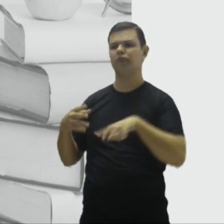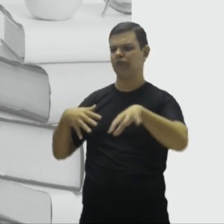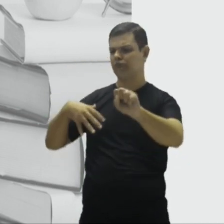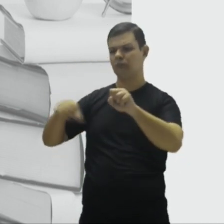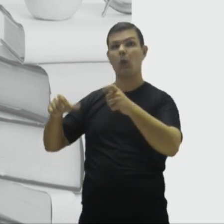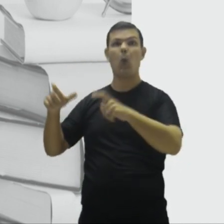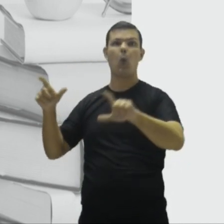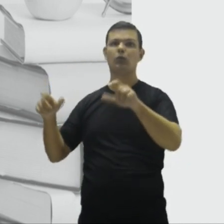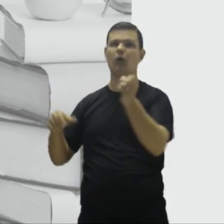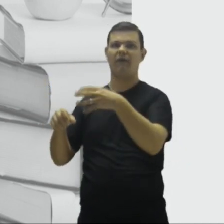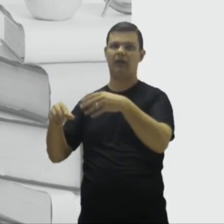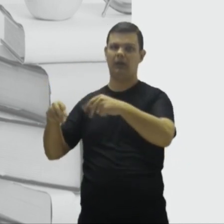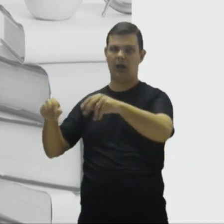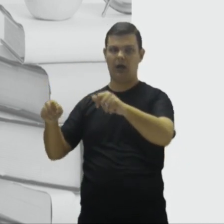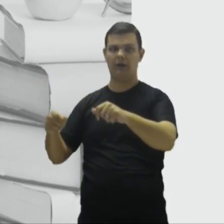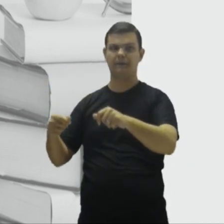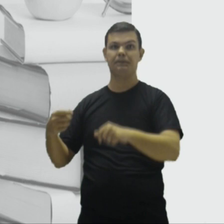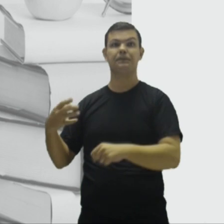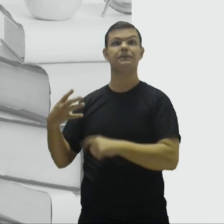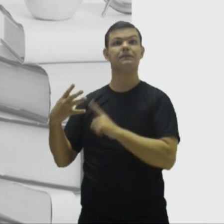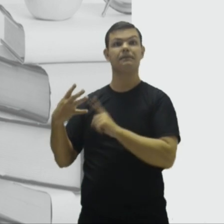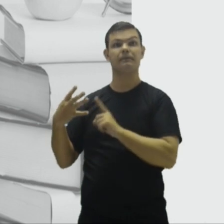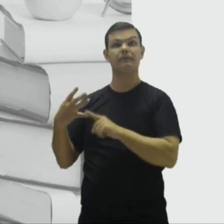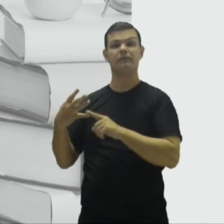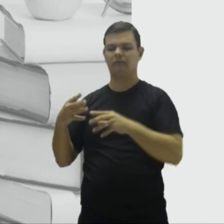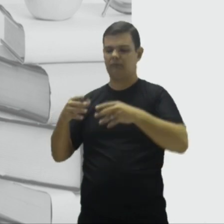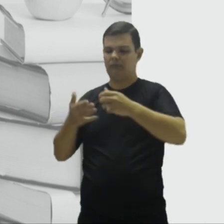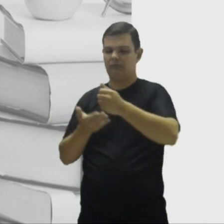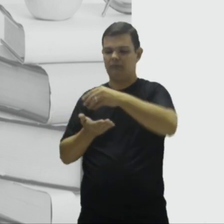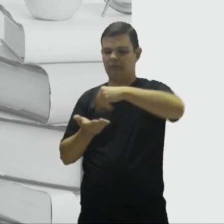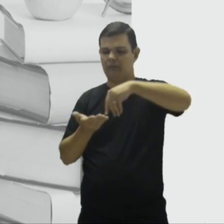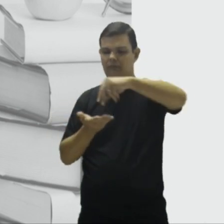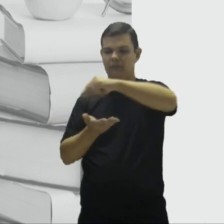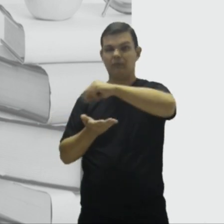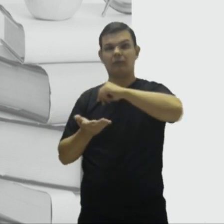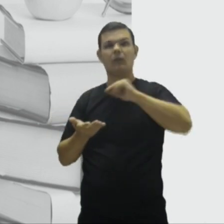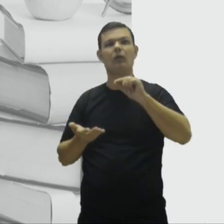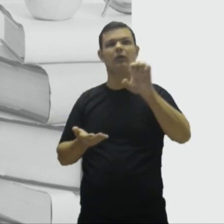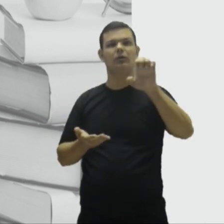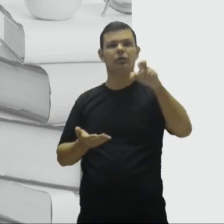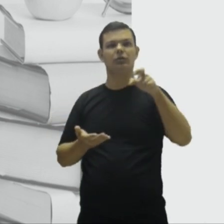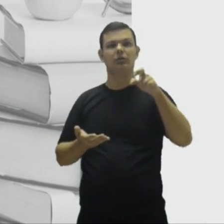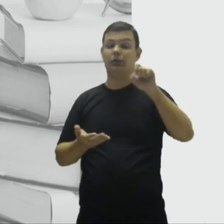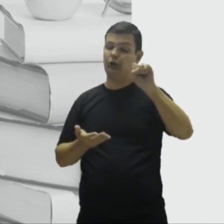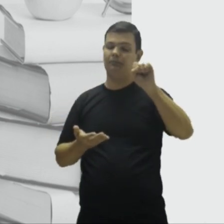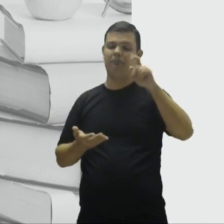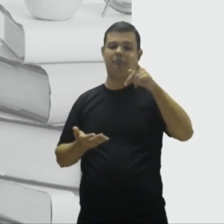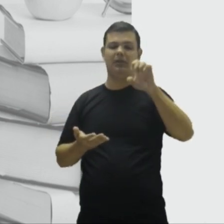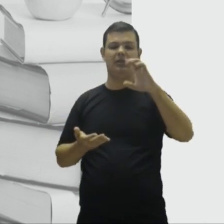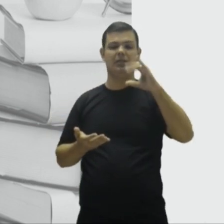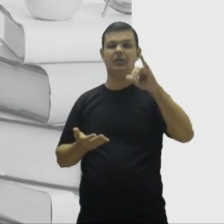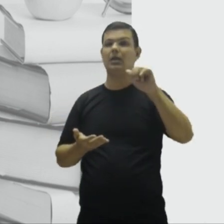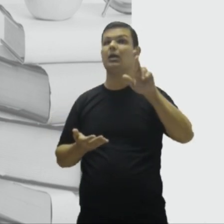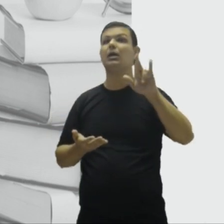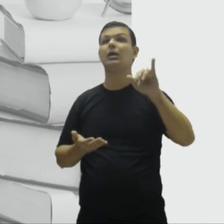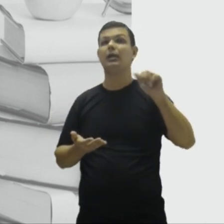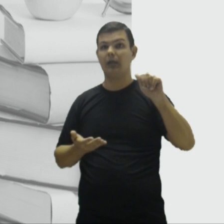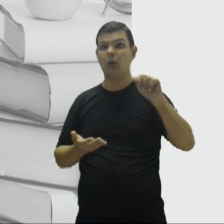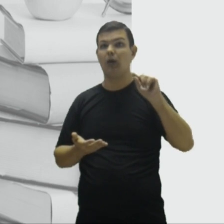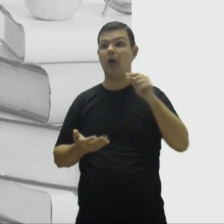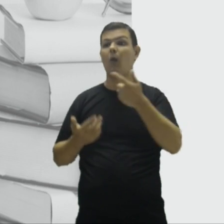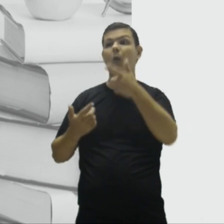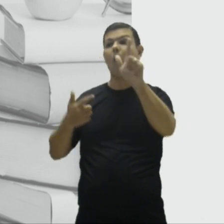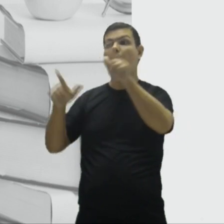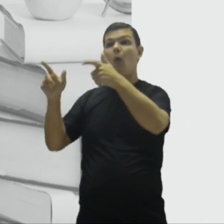falei agora há pouco. Tinham também as especiarias, que eram produtos comercializados na região, que tinham grande valor fora